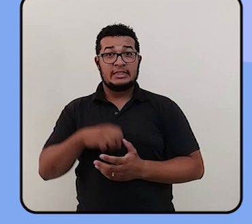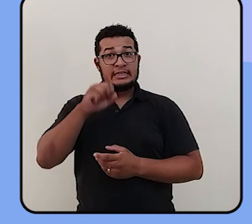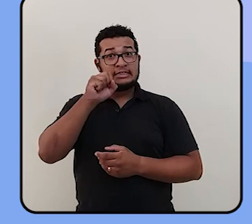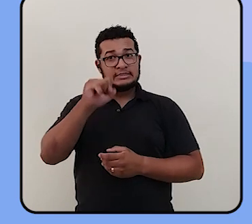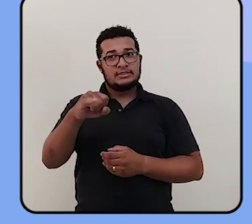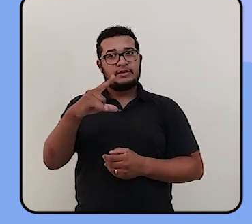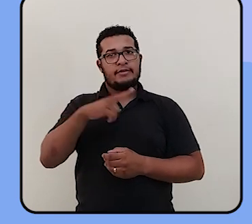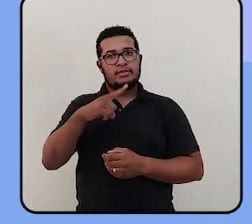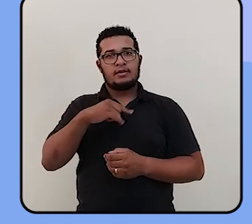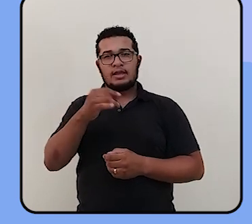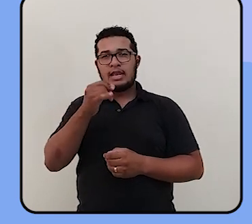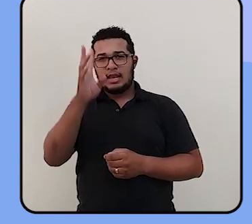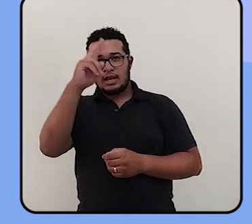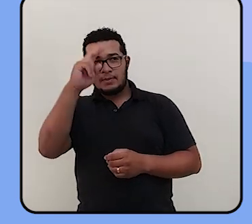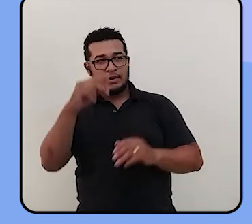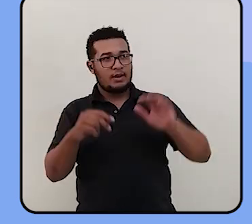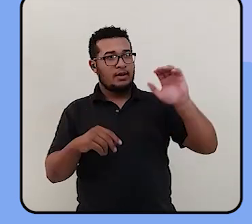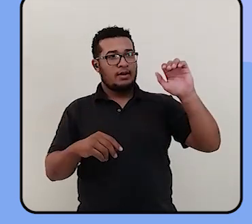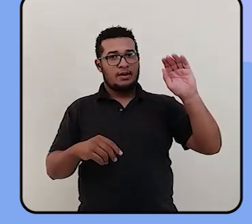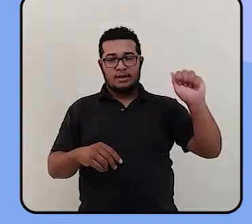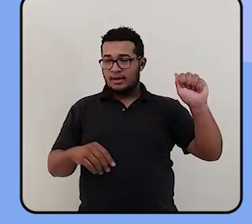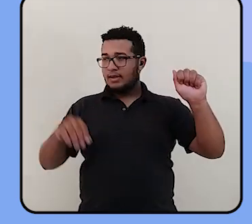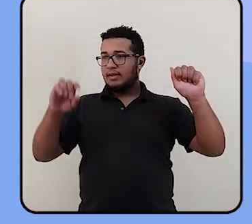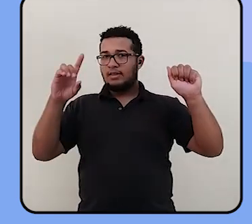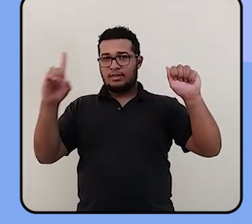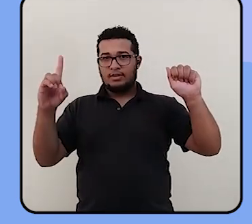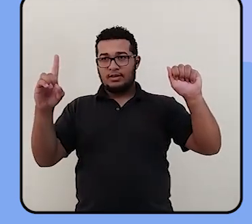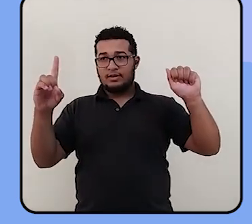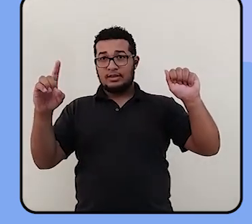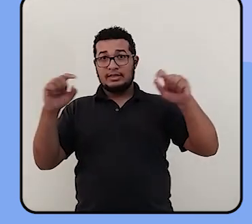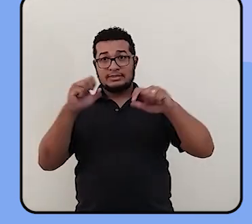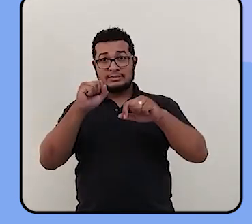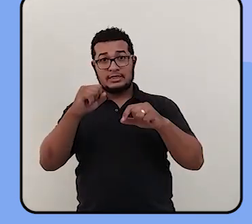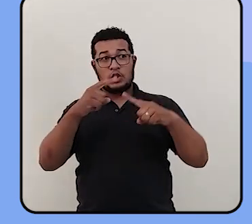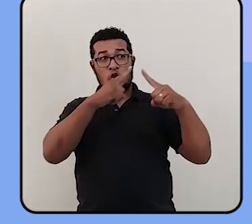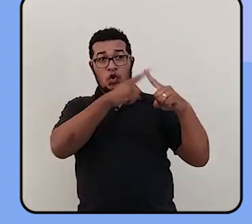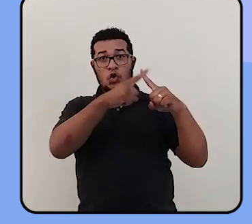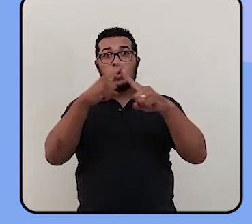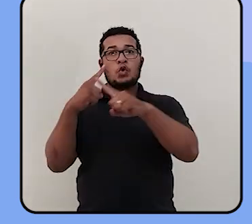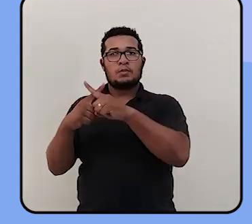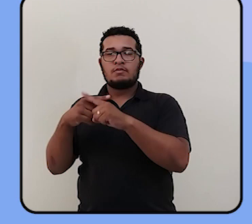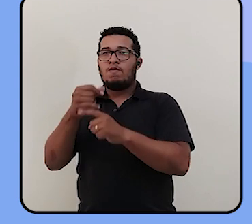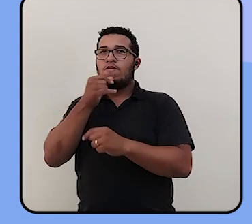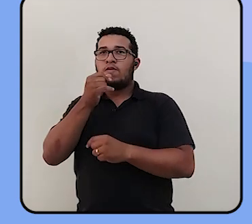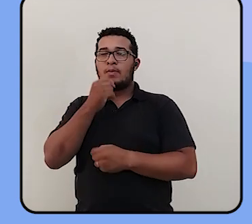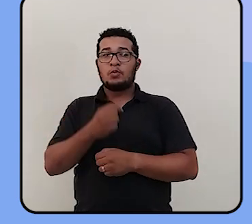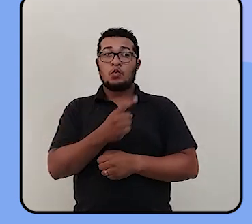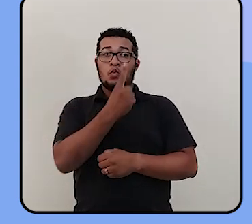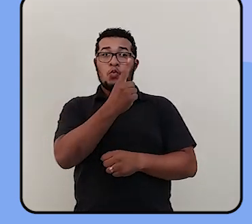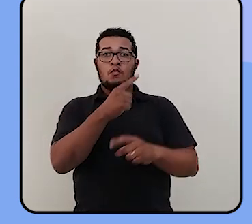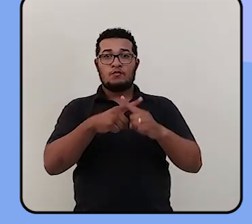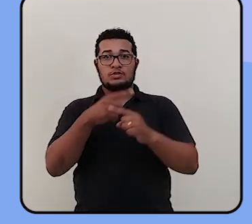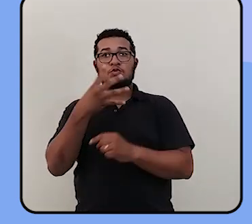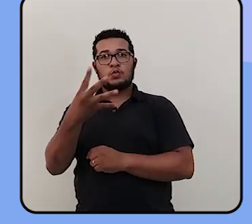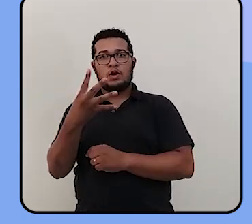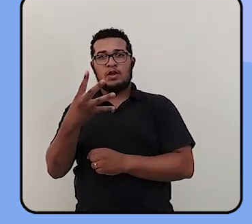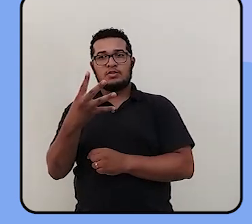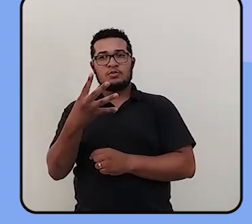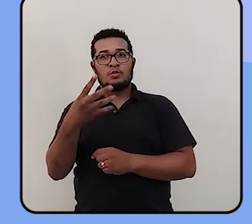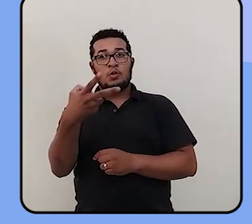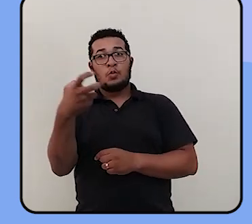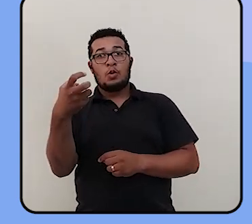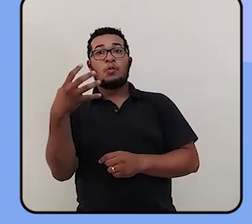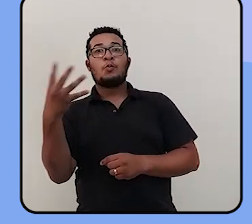Se você pegar os extremos e multiplicar, 1 vezes 4, 4. E se você pegar